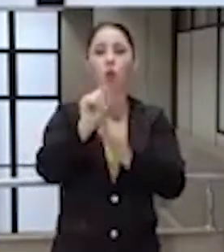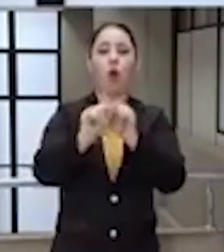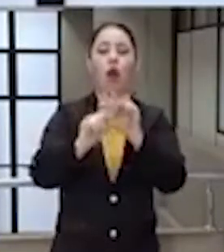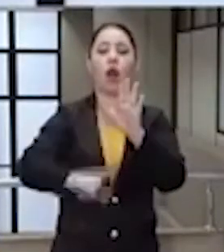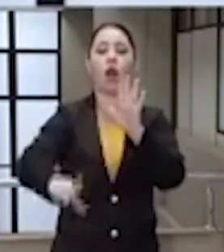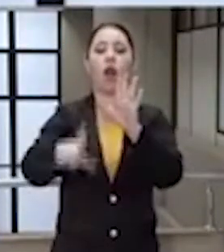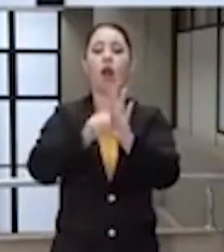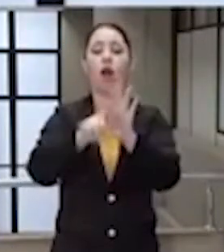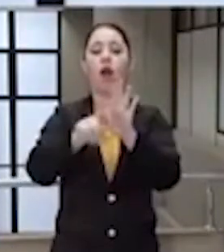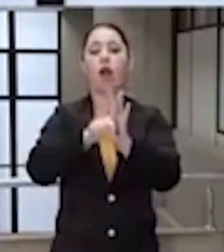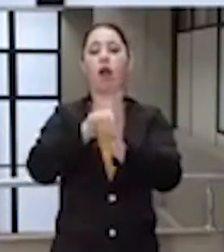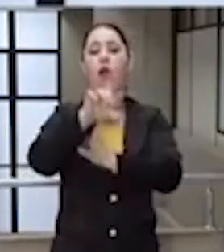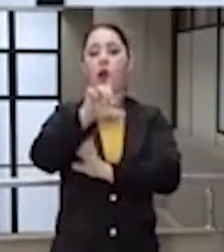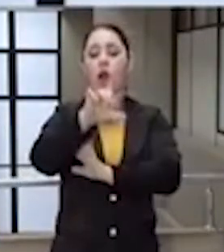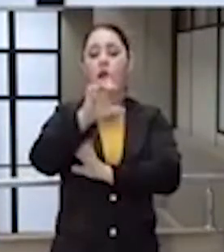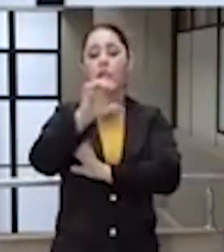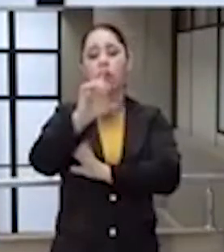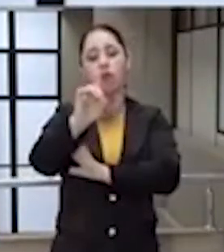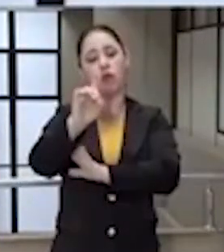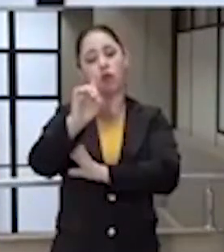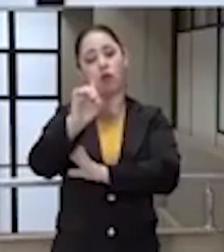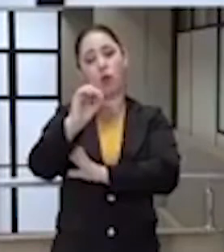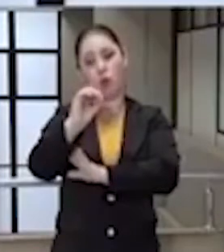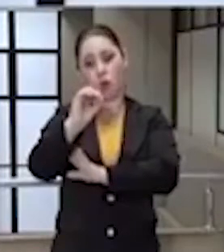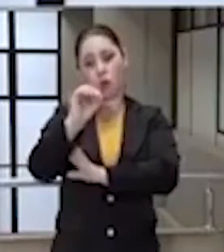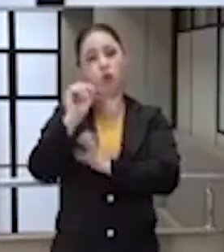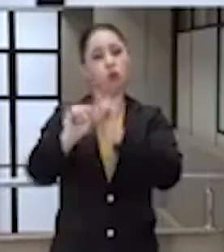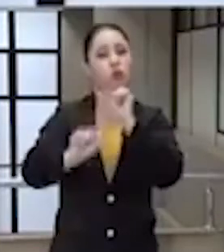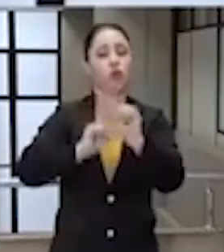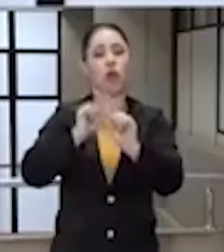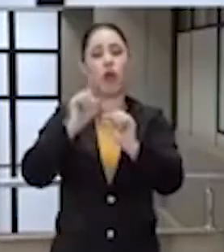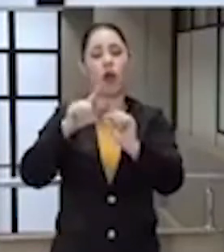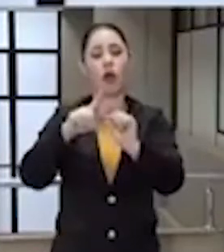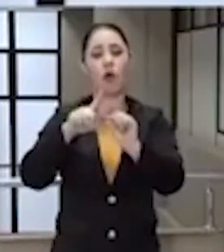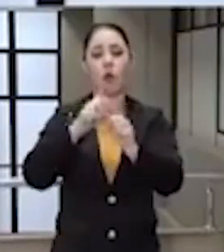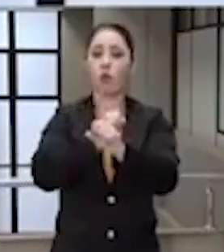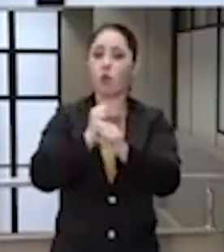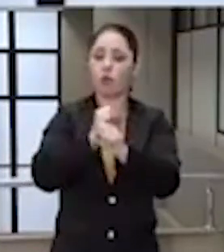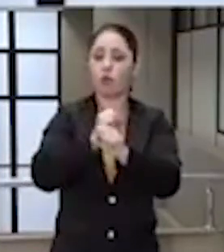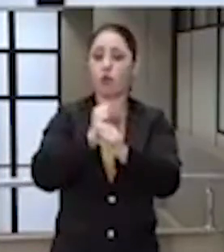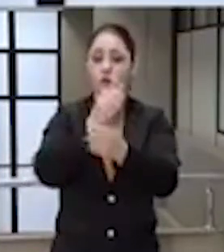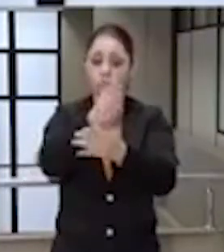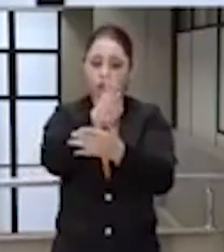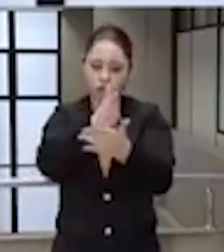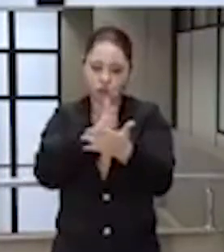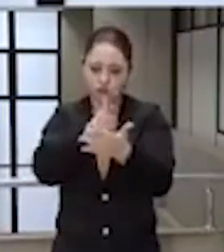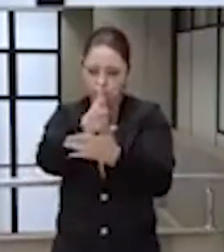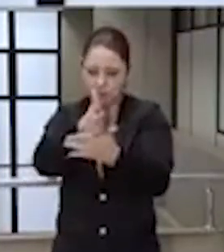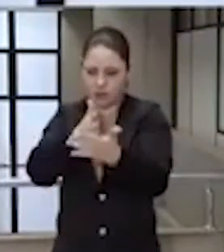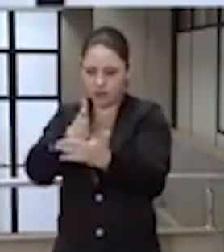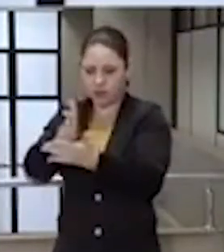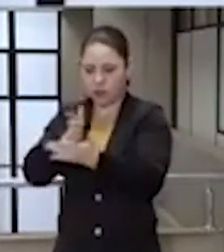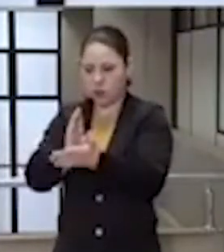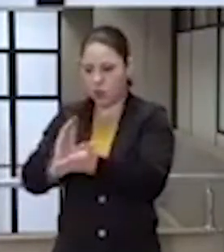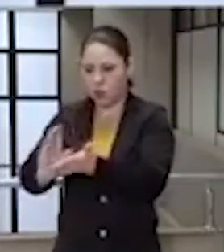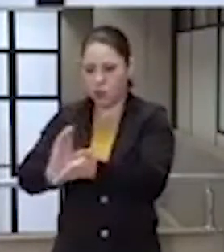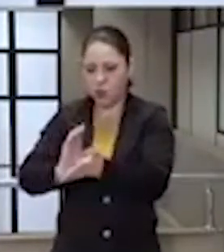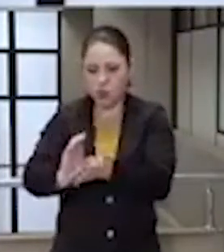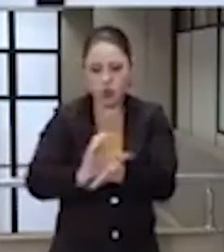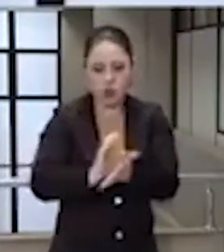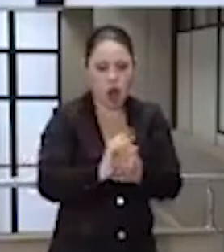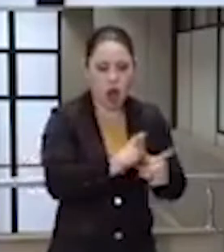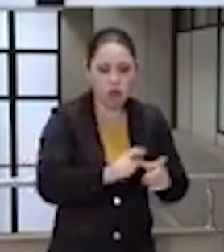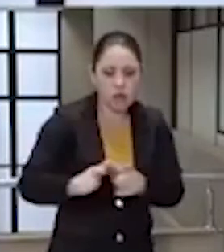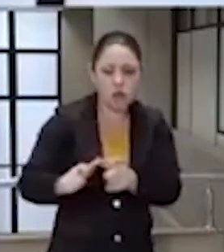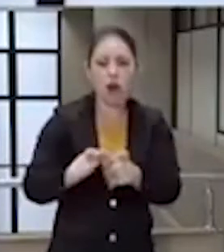lei a lei orçamentária anual, que aí traz, sim, a divisão desses recursos, quanto efetivamente